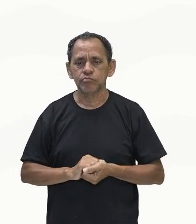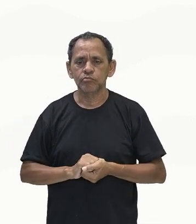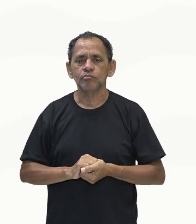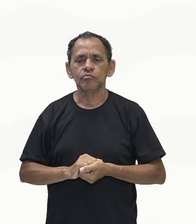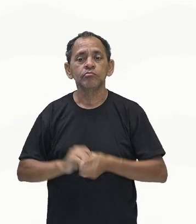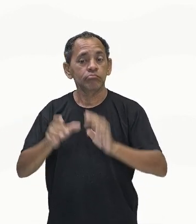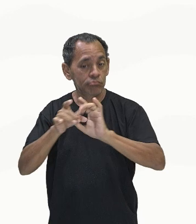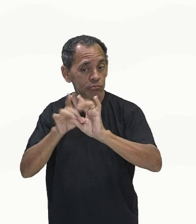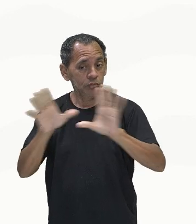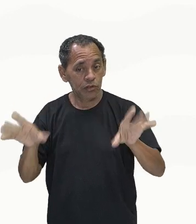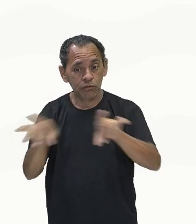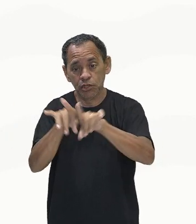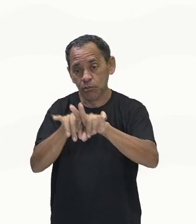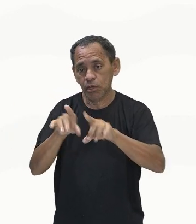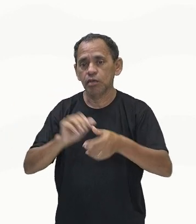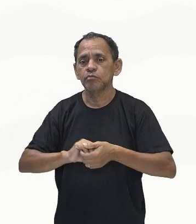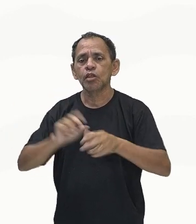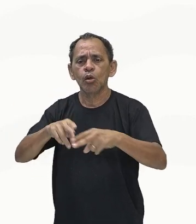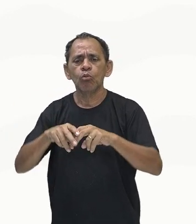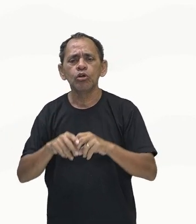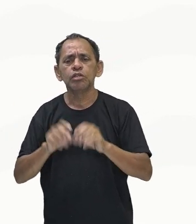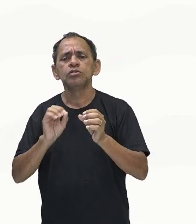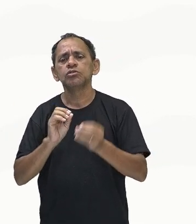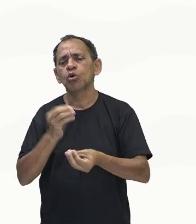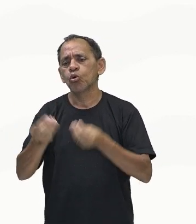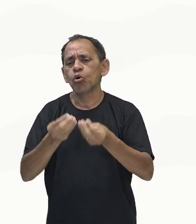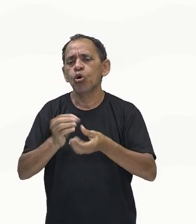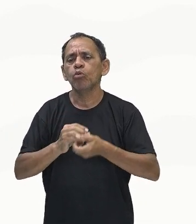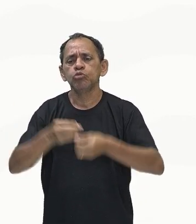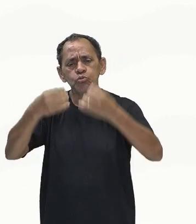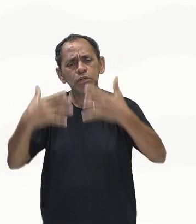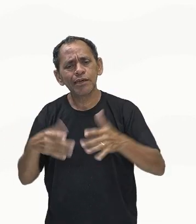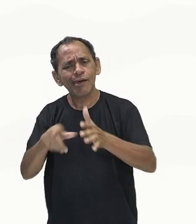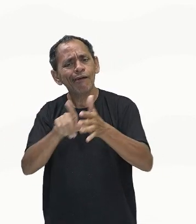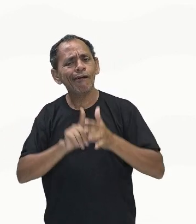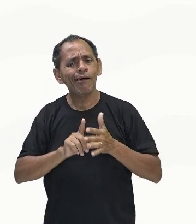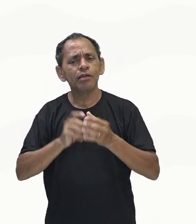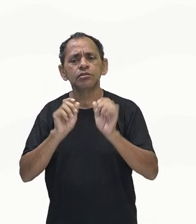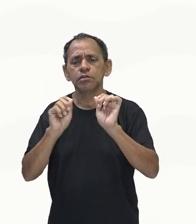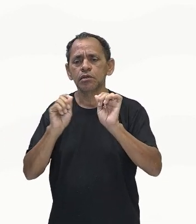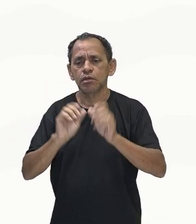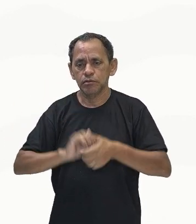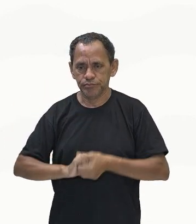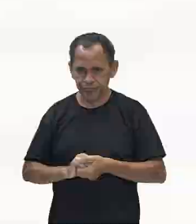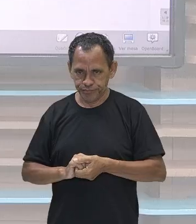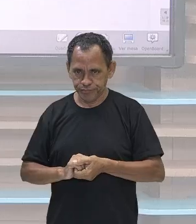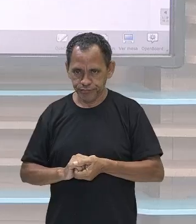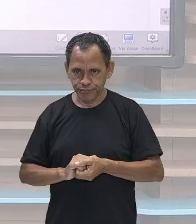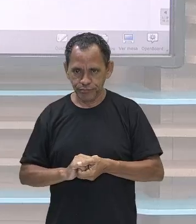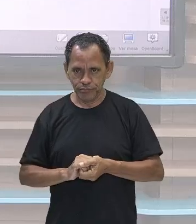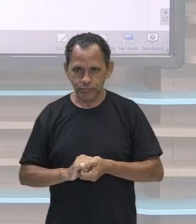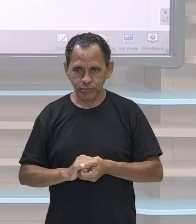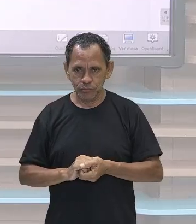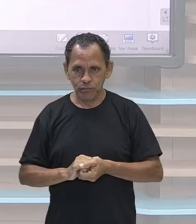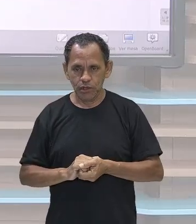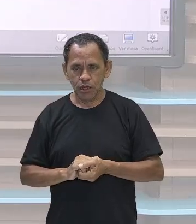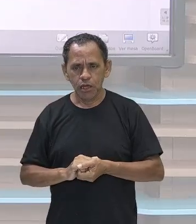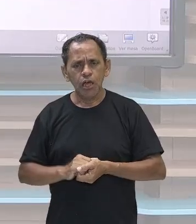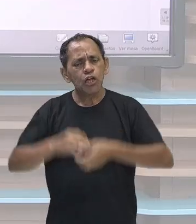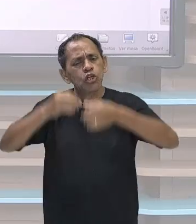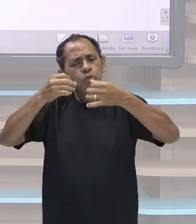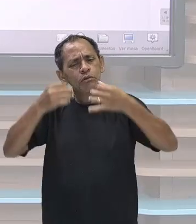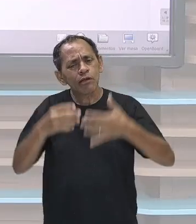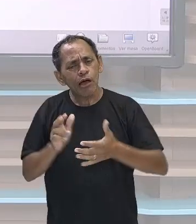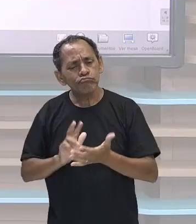democrática. Por isso que eu comentei anteriormente, né, que Quando se fala no